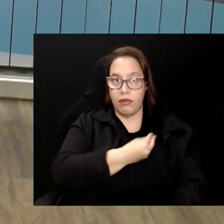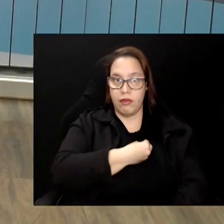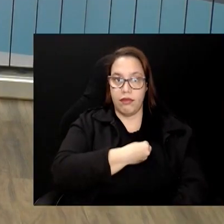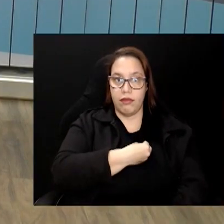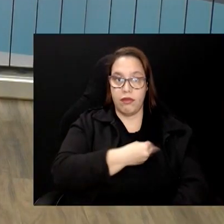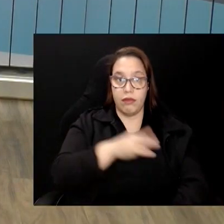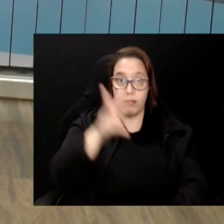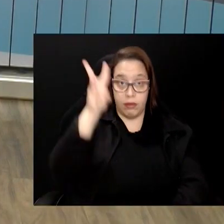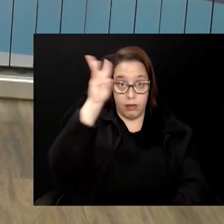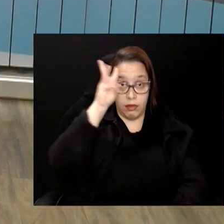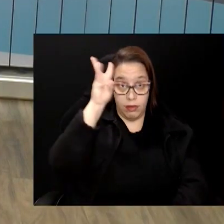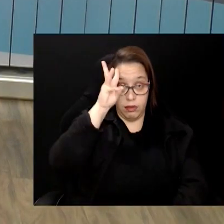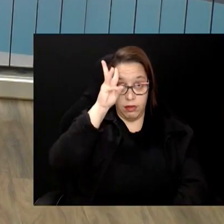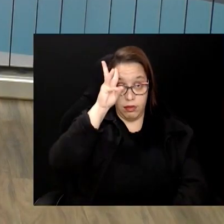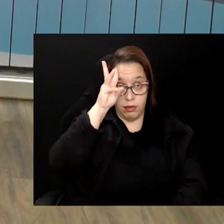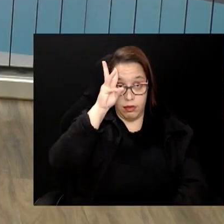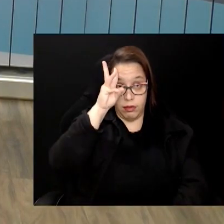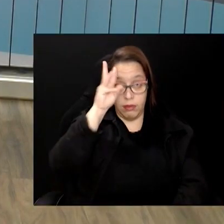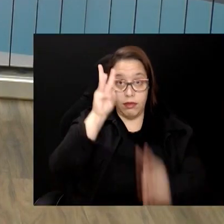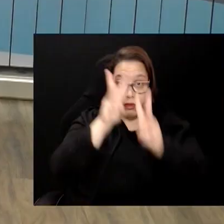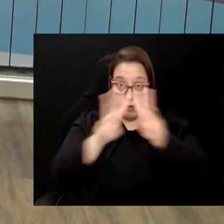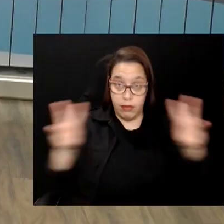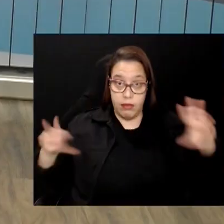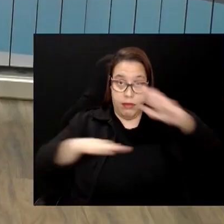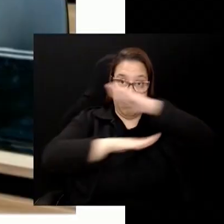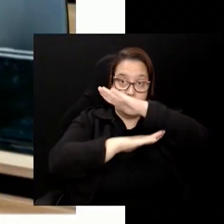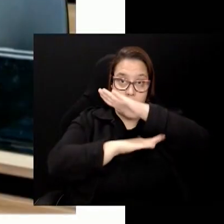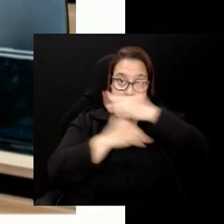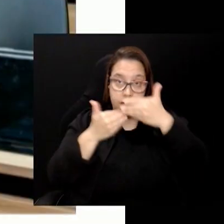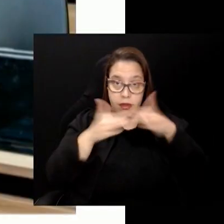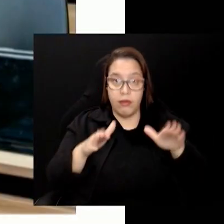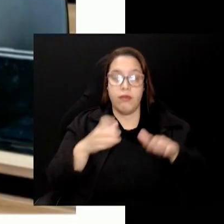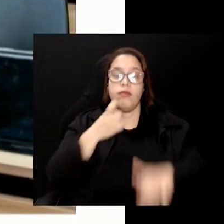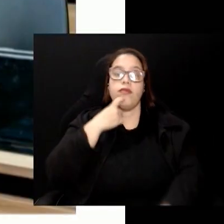terça-feira. Site da Câmara aberto, olha só, é o